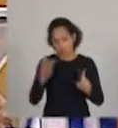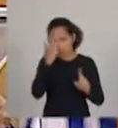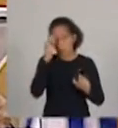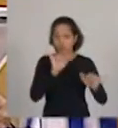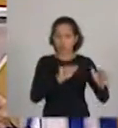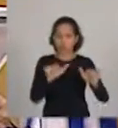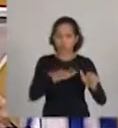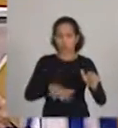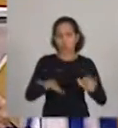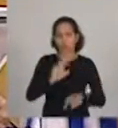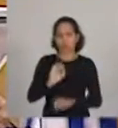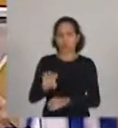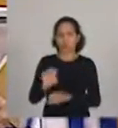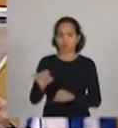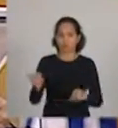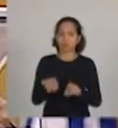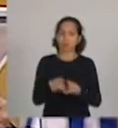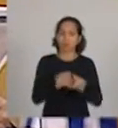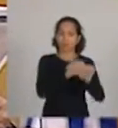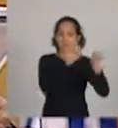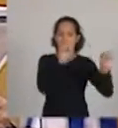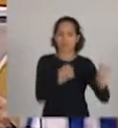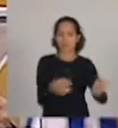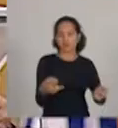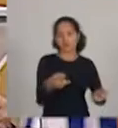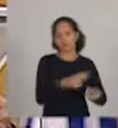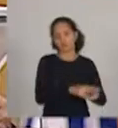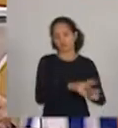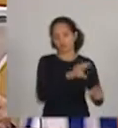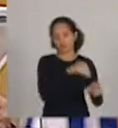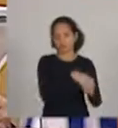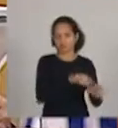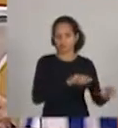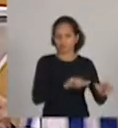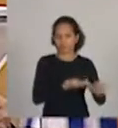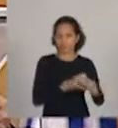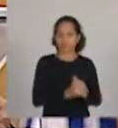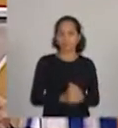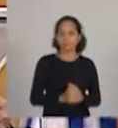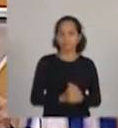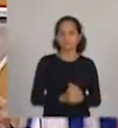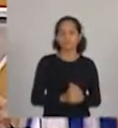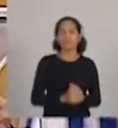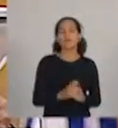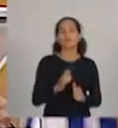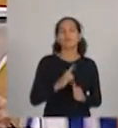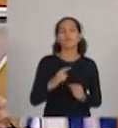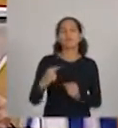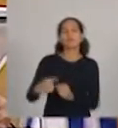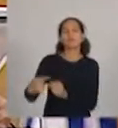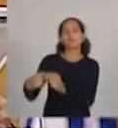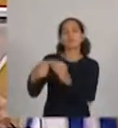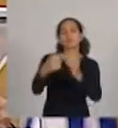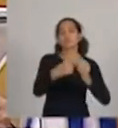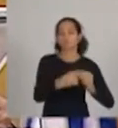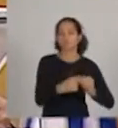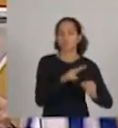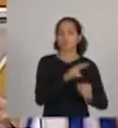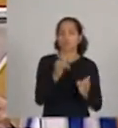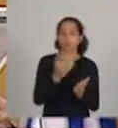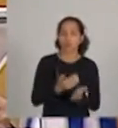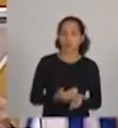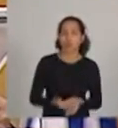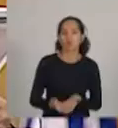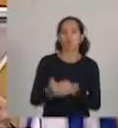educação e do sistema prisional. E o Estado sinalizou os municípios para darem início à vacinação